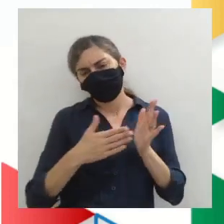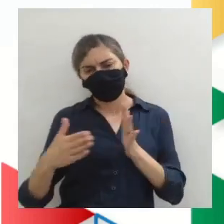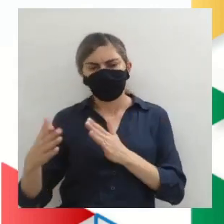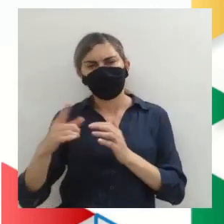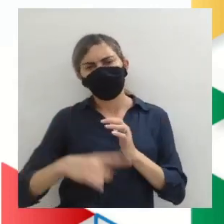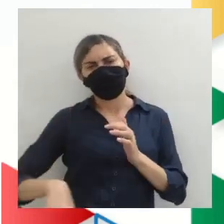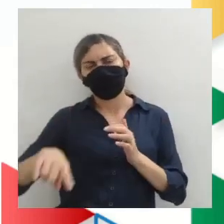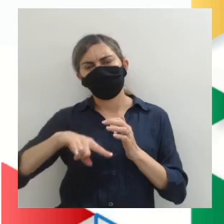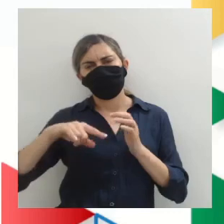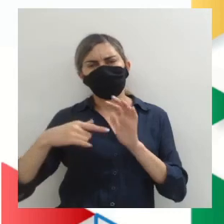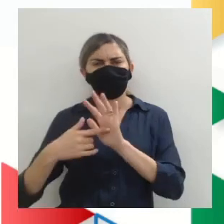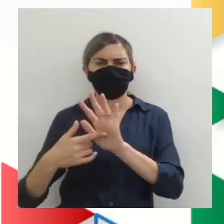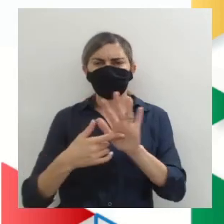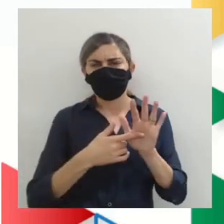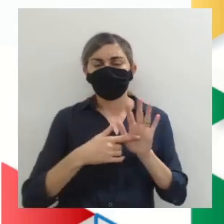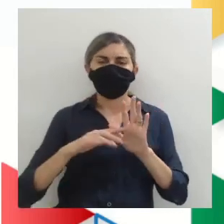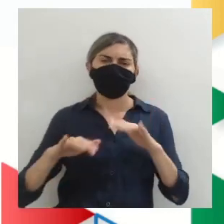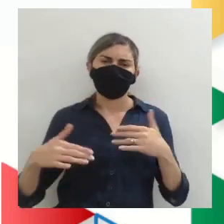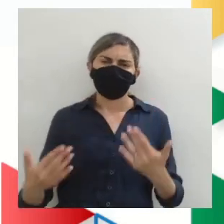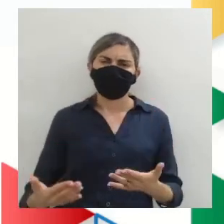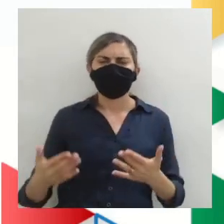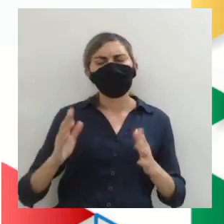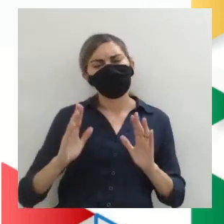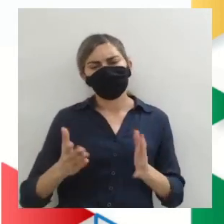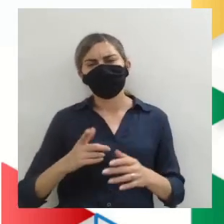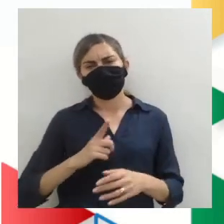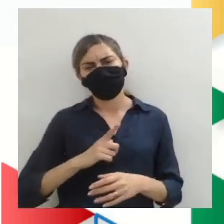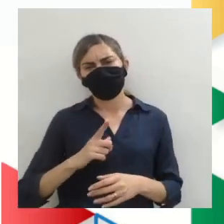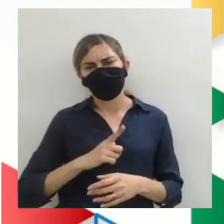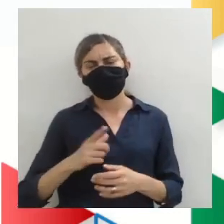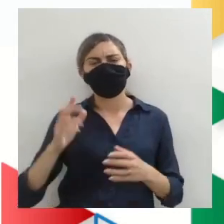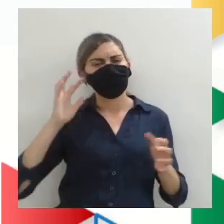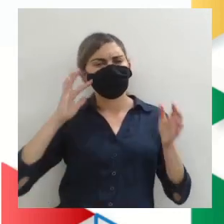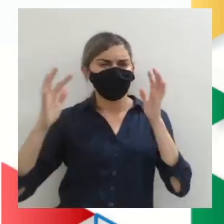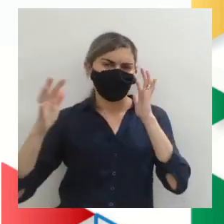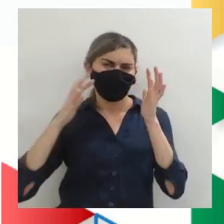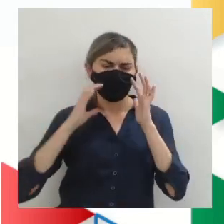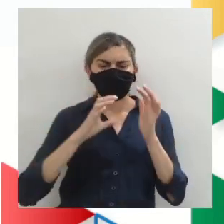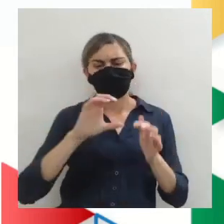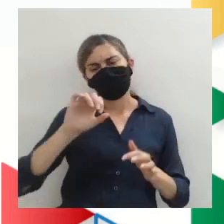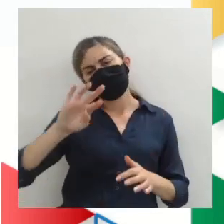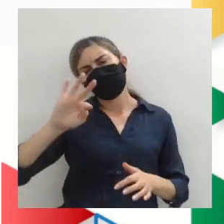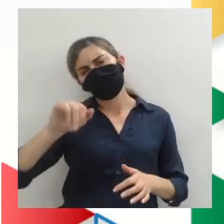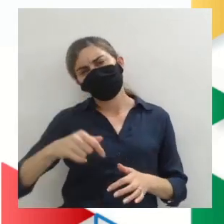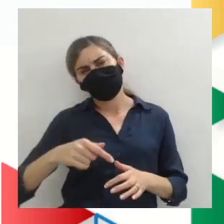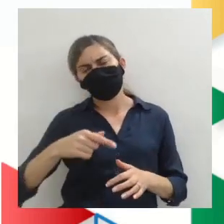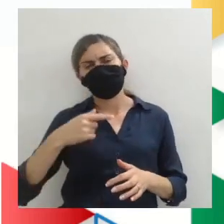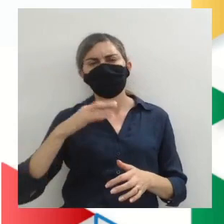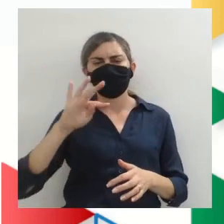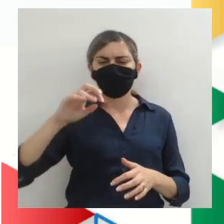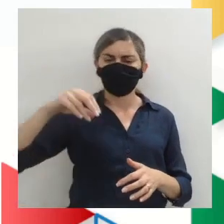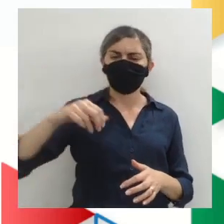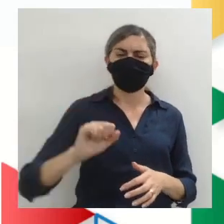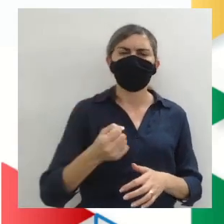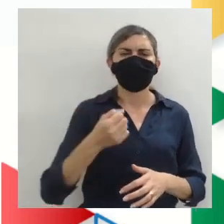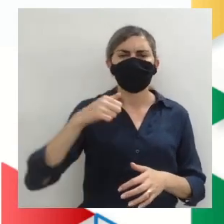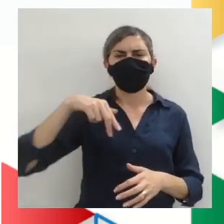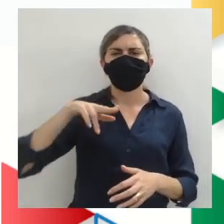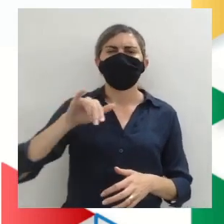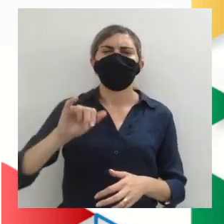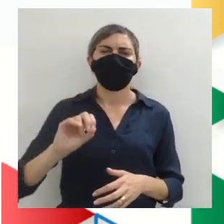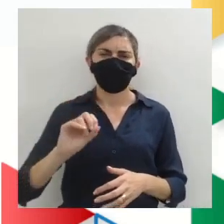nossa exposição. Então, até aí, nós já temos o quê? Filosofia cristã, Tomás de Aquino,